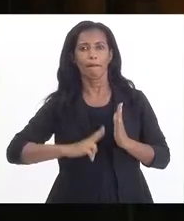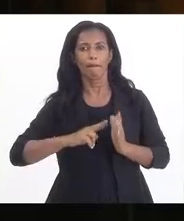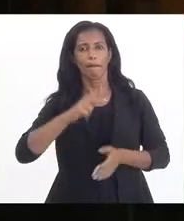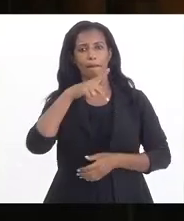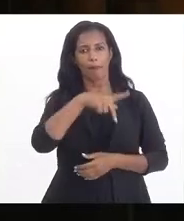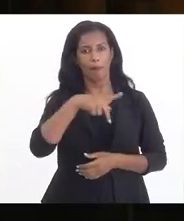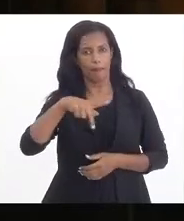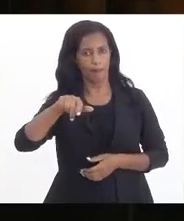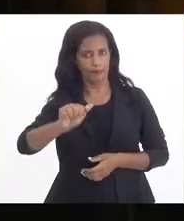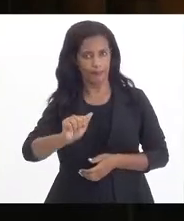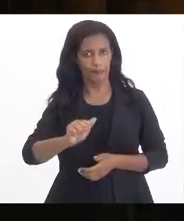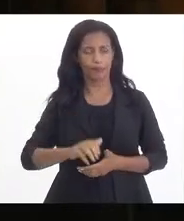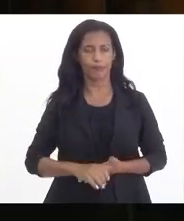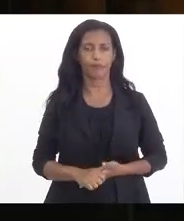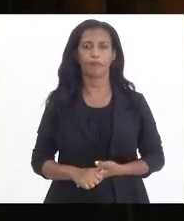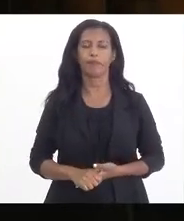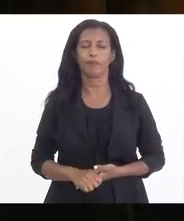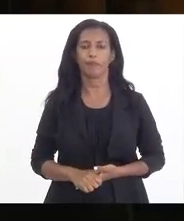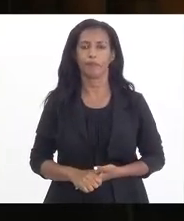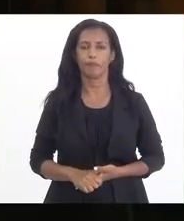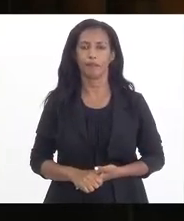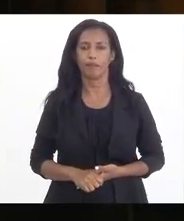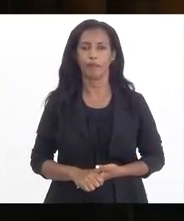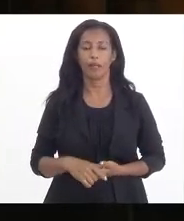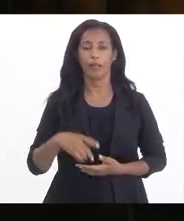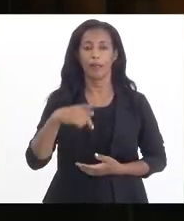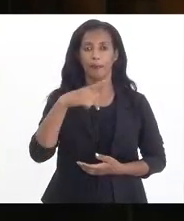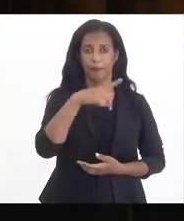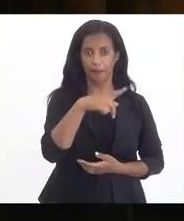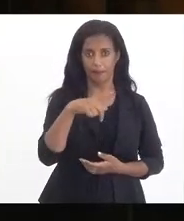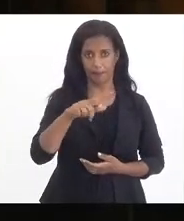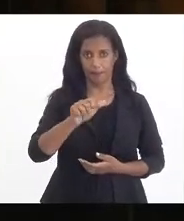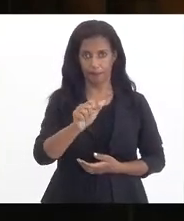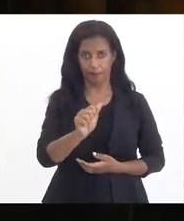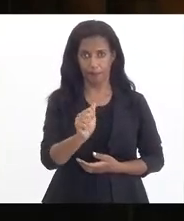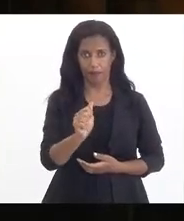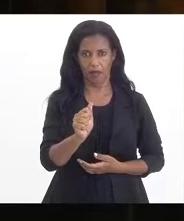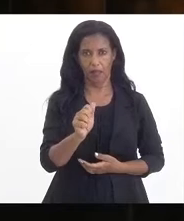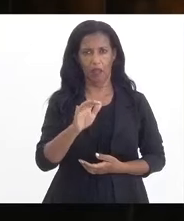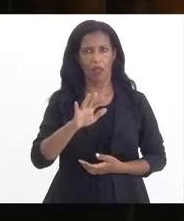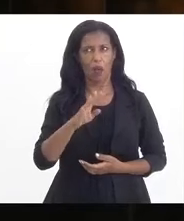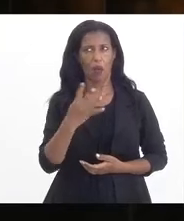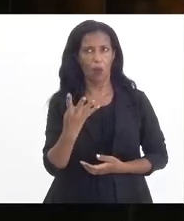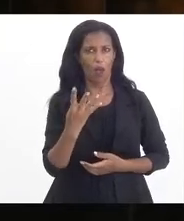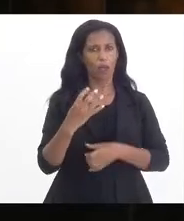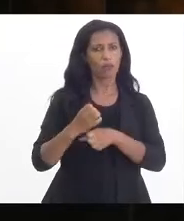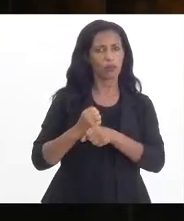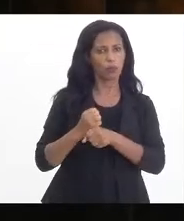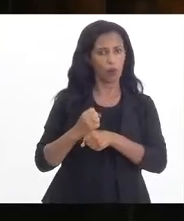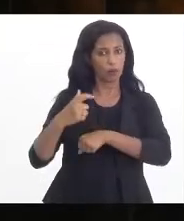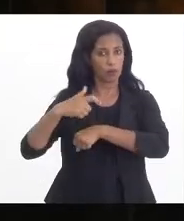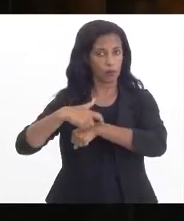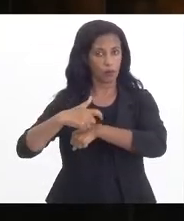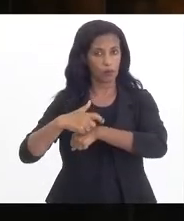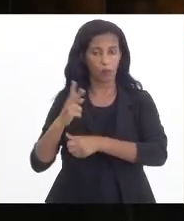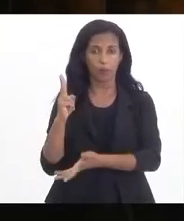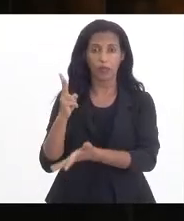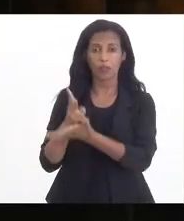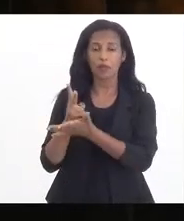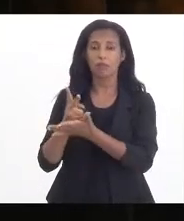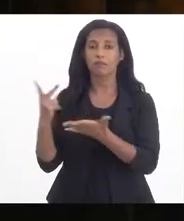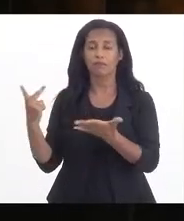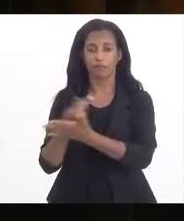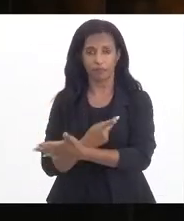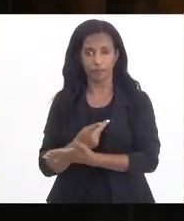do plano plurianual. O plano plurianual dura 4 anos e sempre é